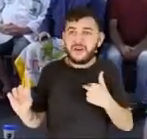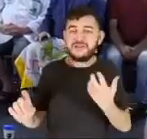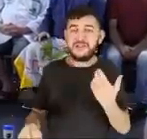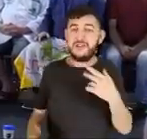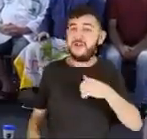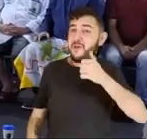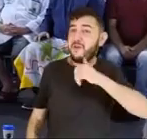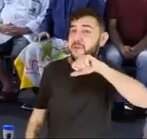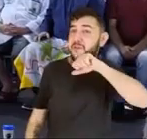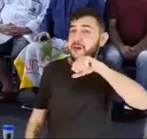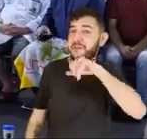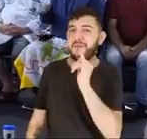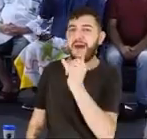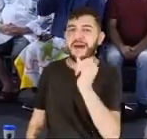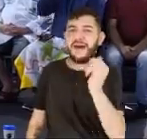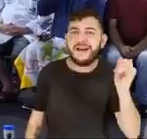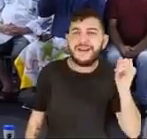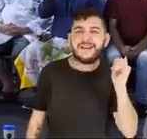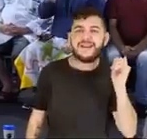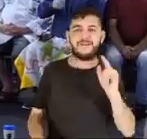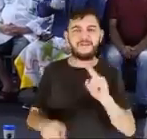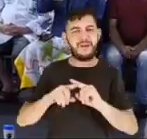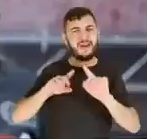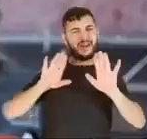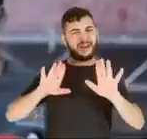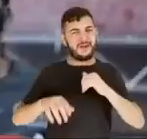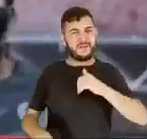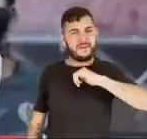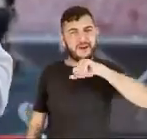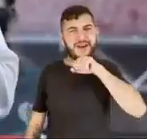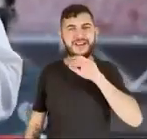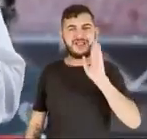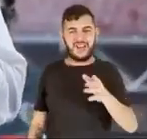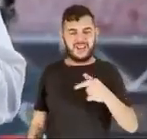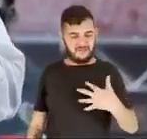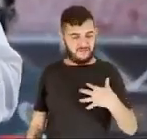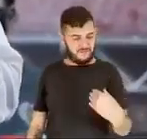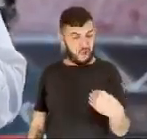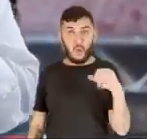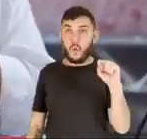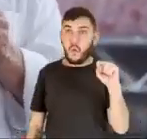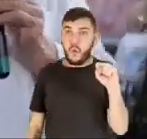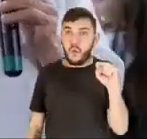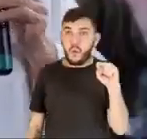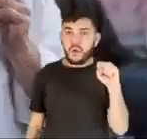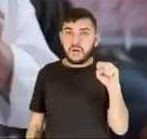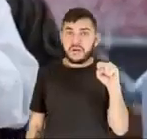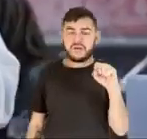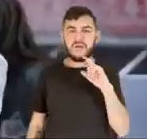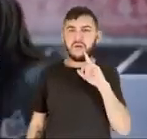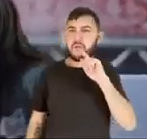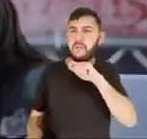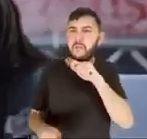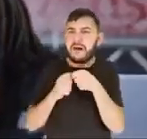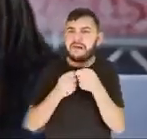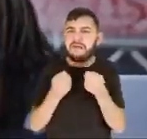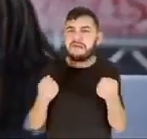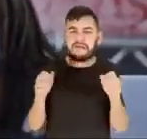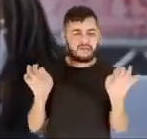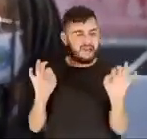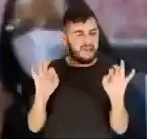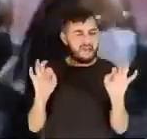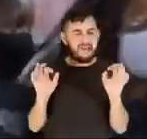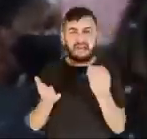foi poucas as vezes que a minha mãe, com 8 filhos, sem ter um pedaço de pão para dar no café da manhã, sem ter